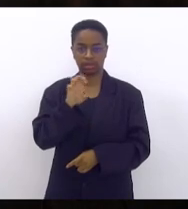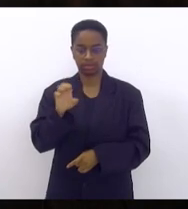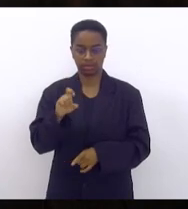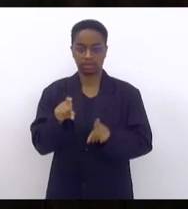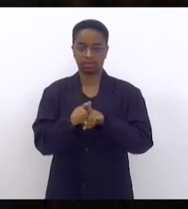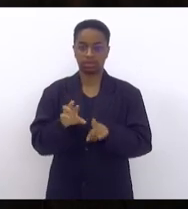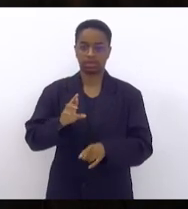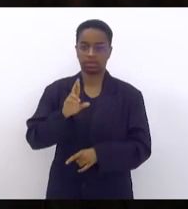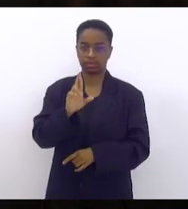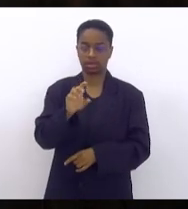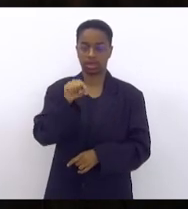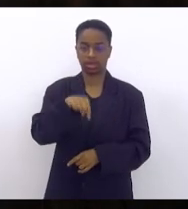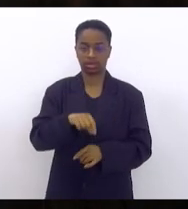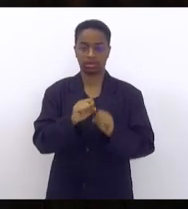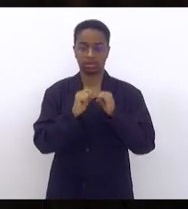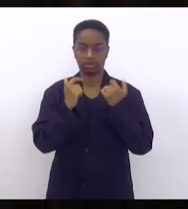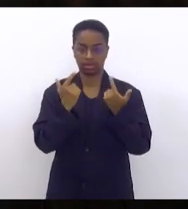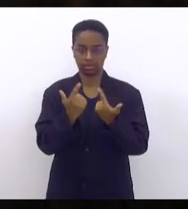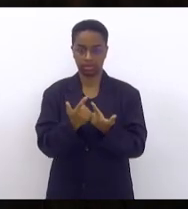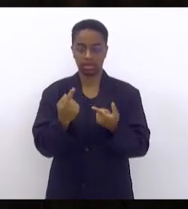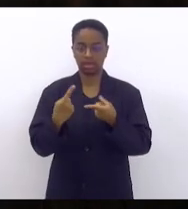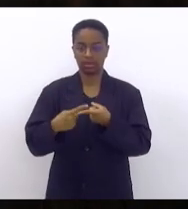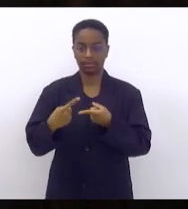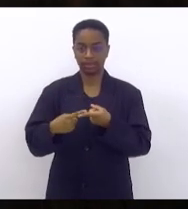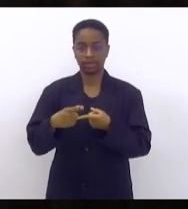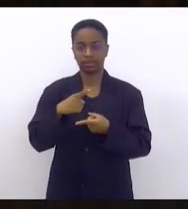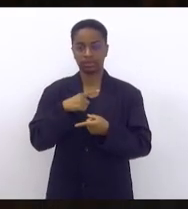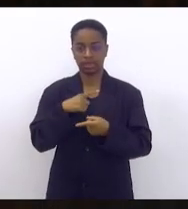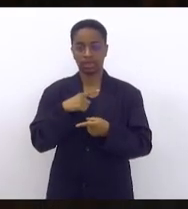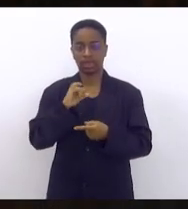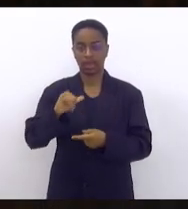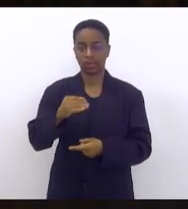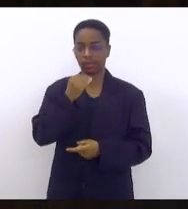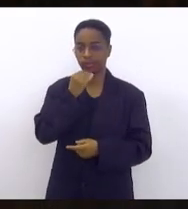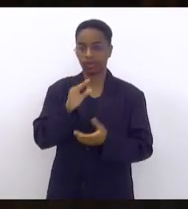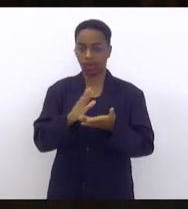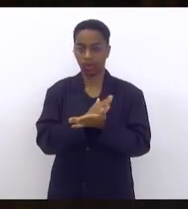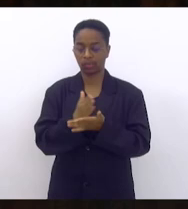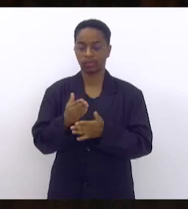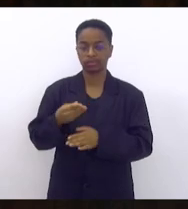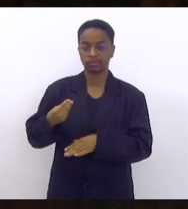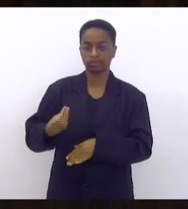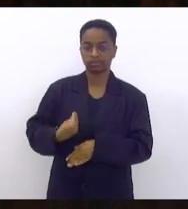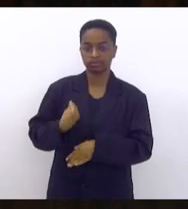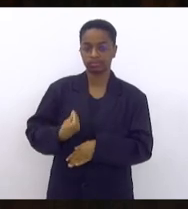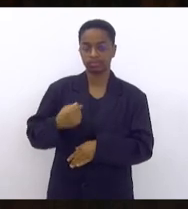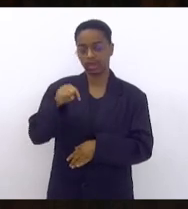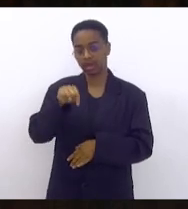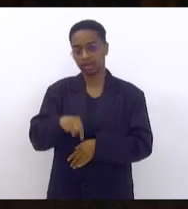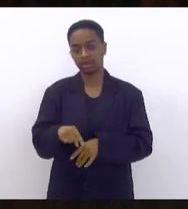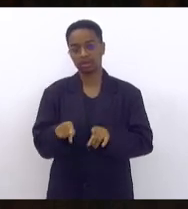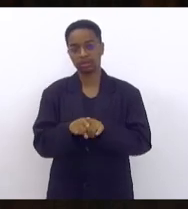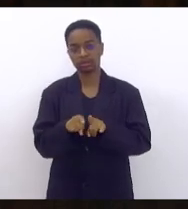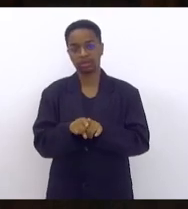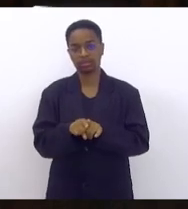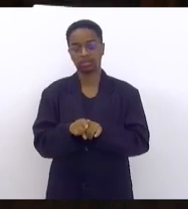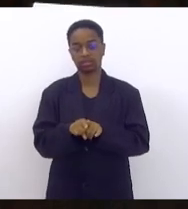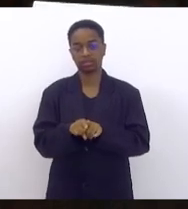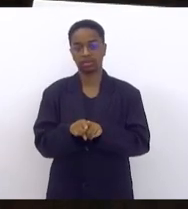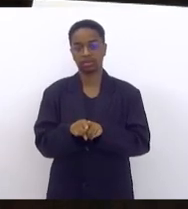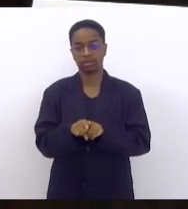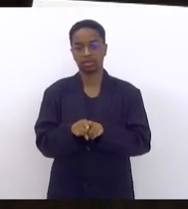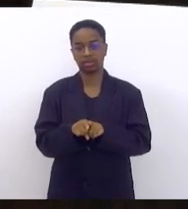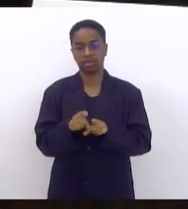representante dessa casa, que eu tenho algumas oportunidades que eu tenho comparecido aqui até para prestar contas, né,